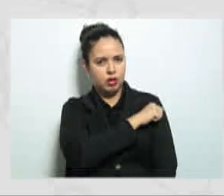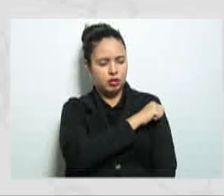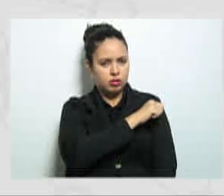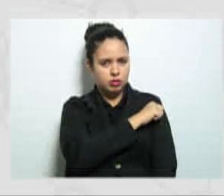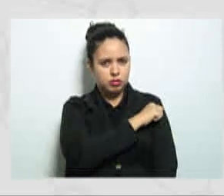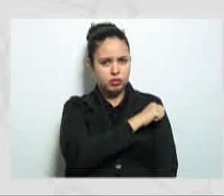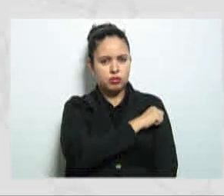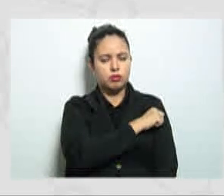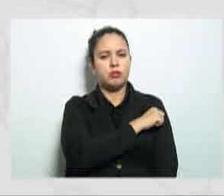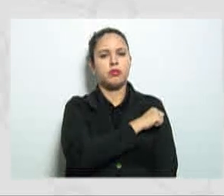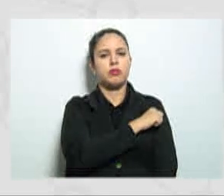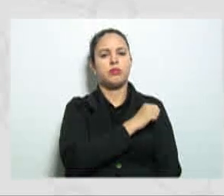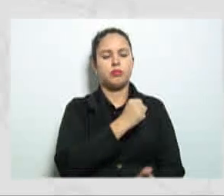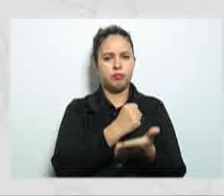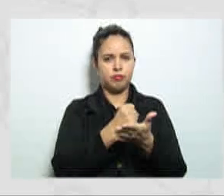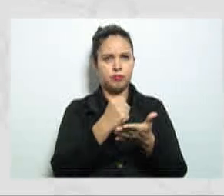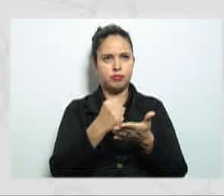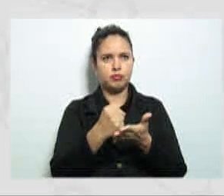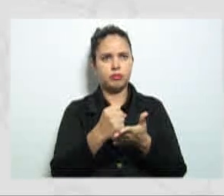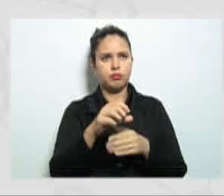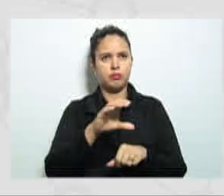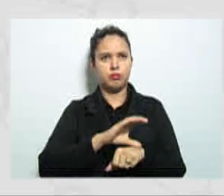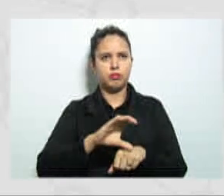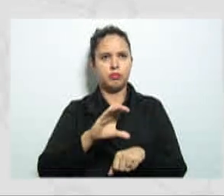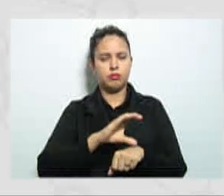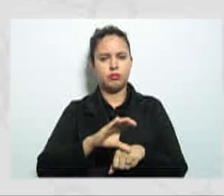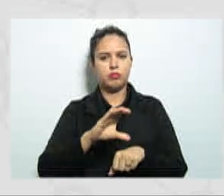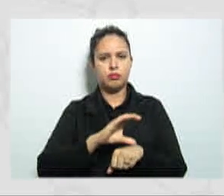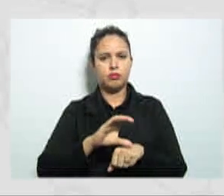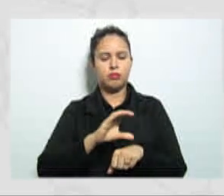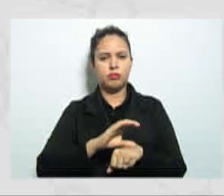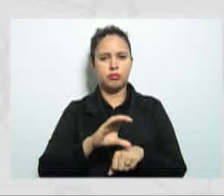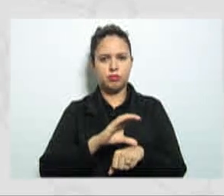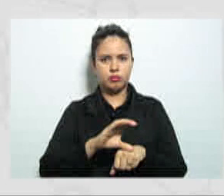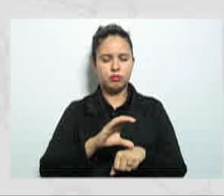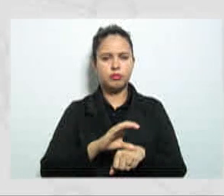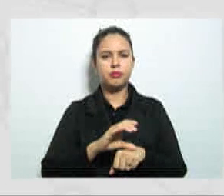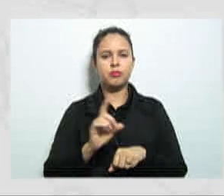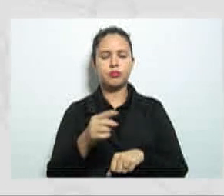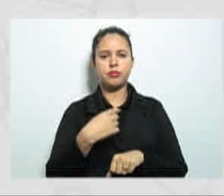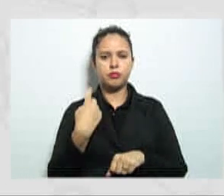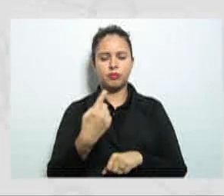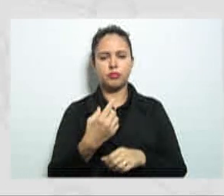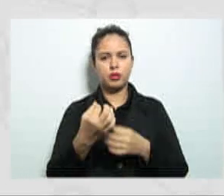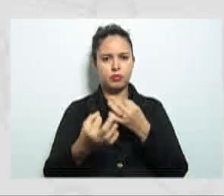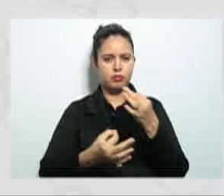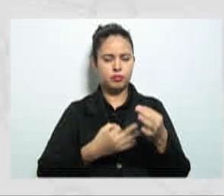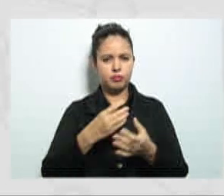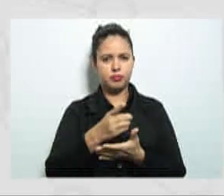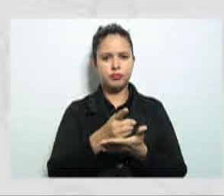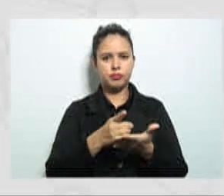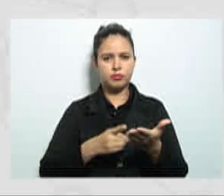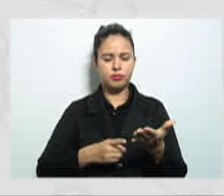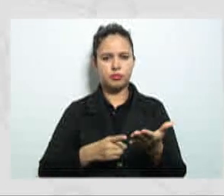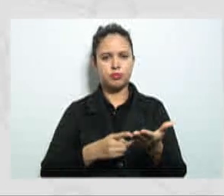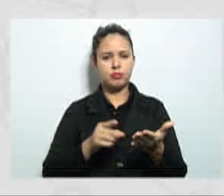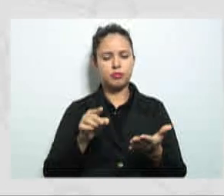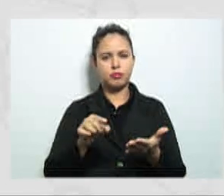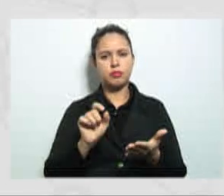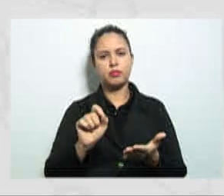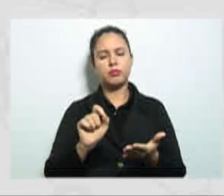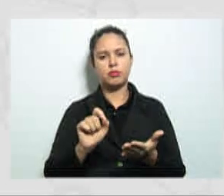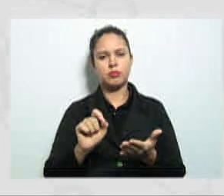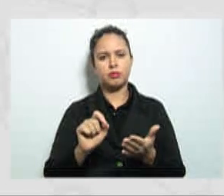exemplo, está regularmente matriculado no curso. Então, nós comentamos declaração, por exemplo, de que você reside